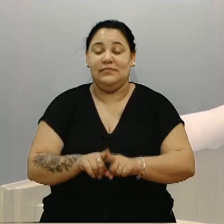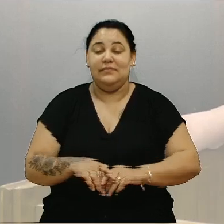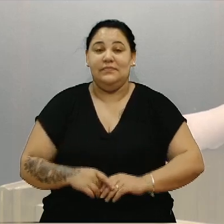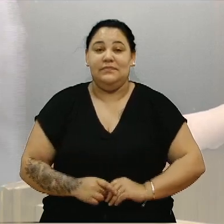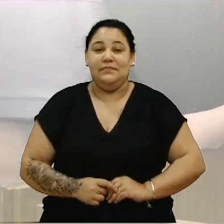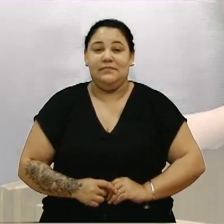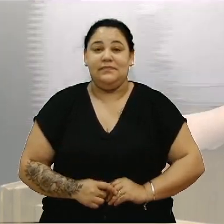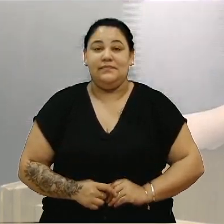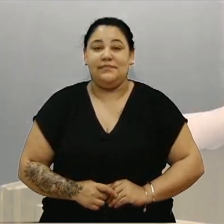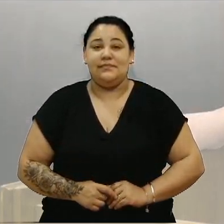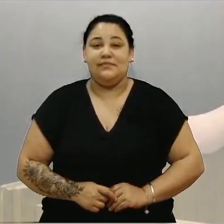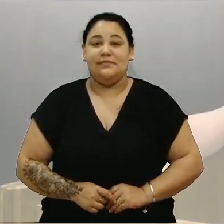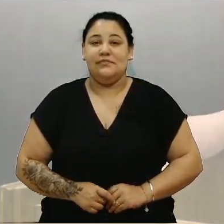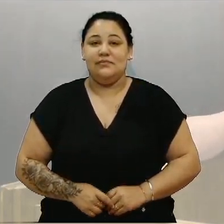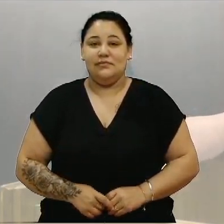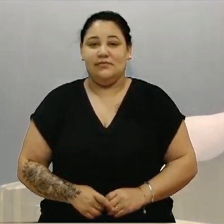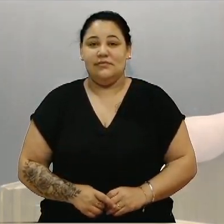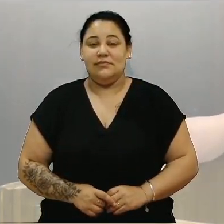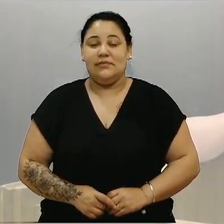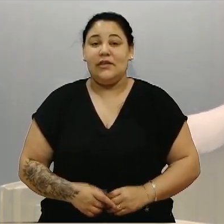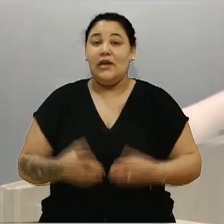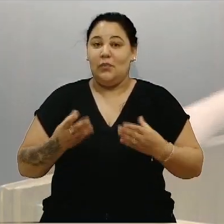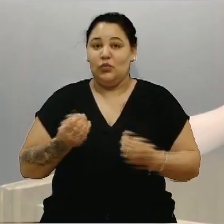É muito importante